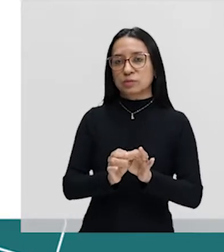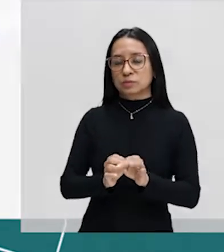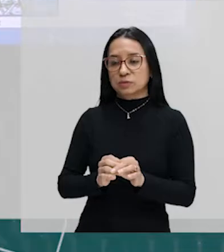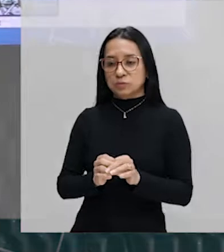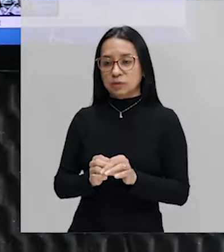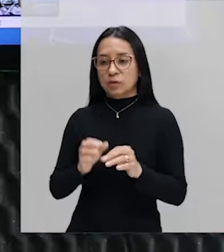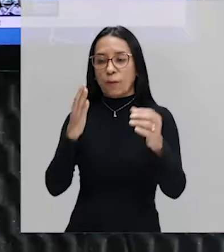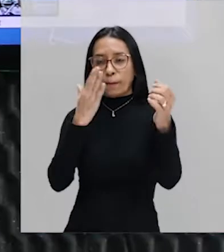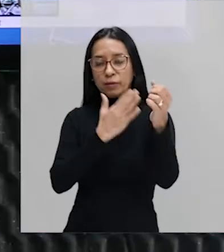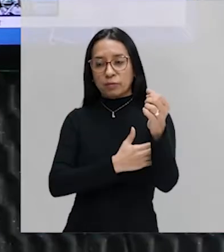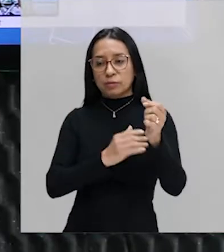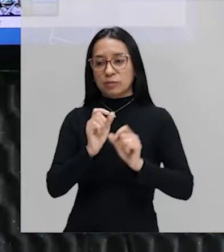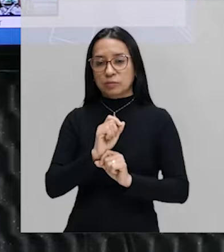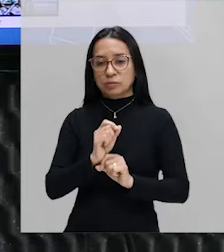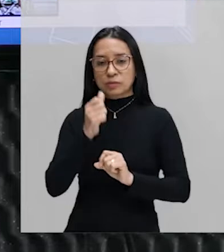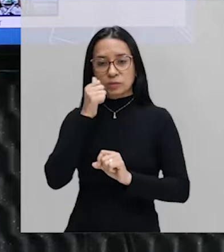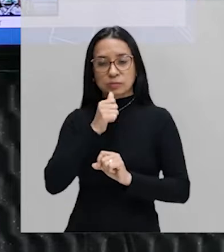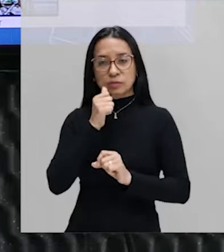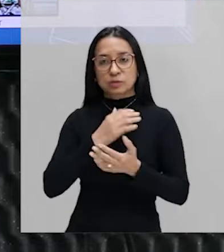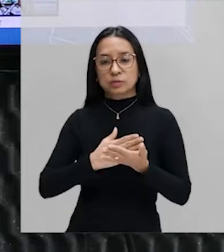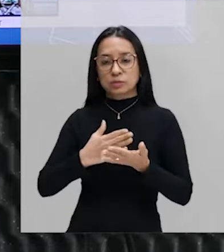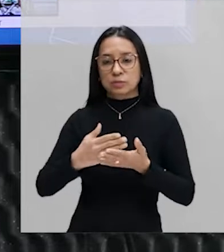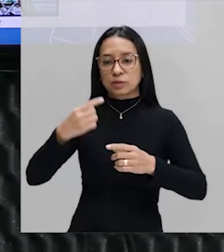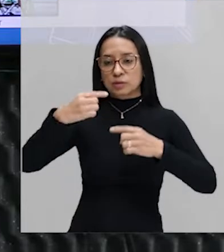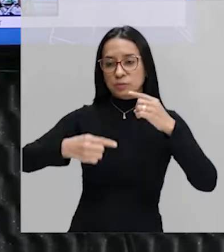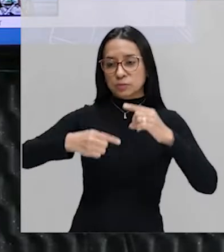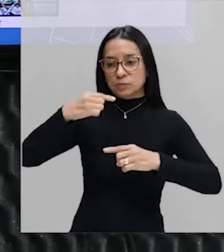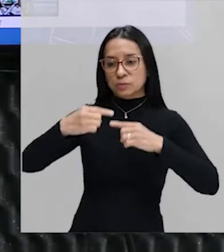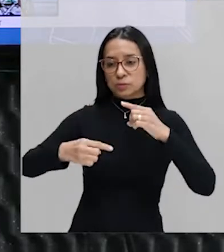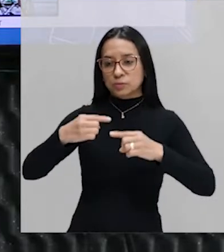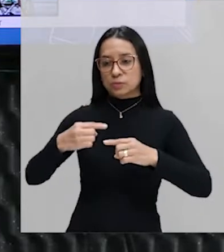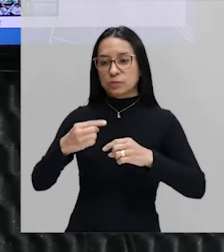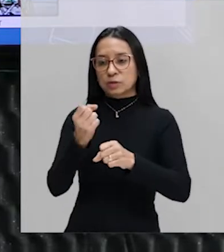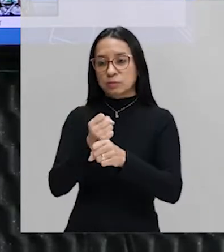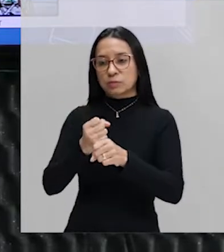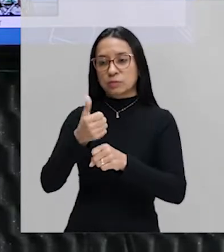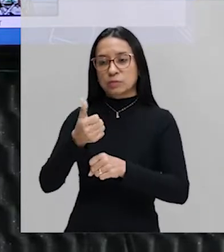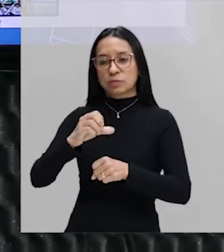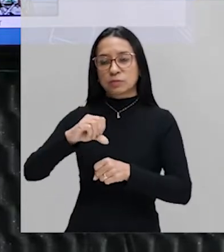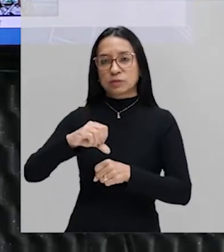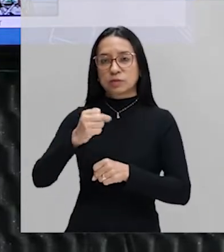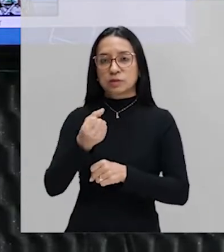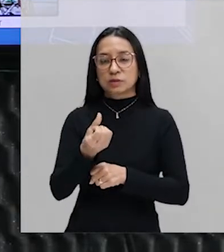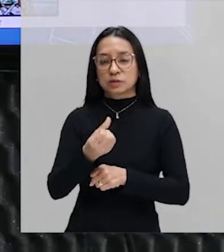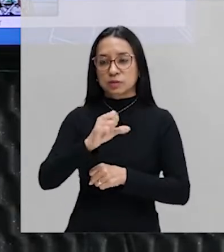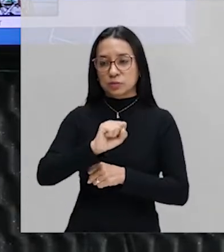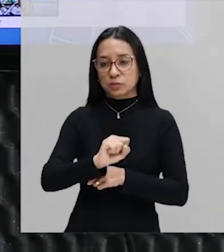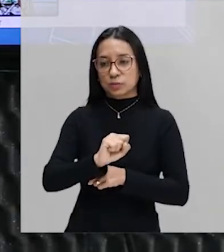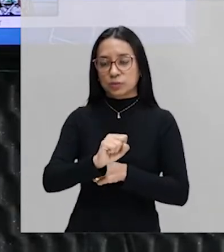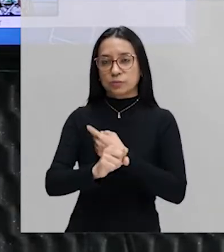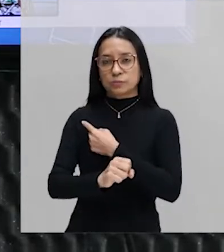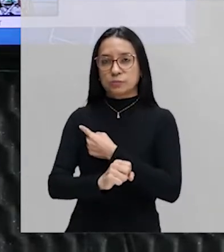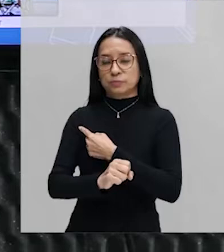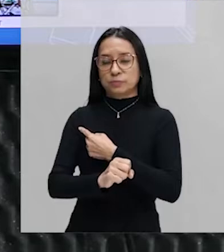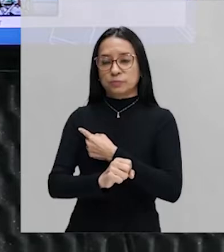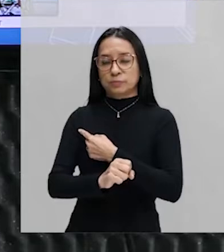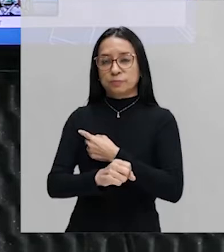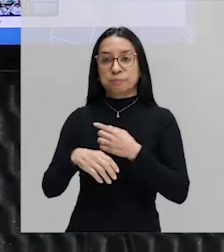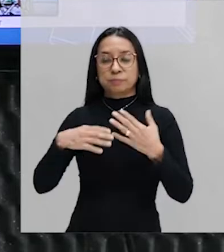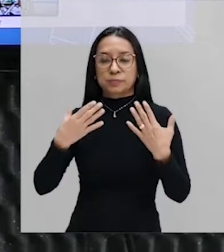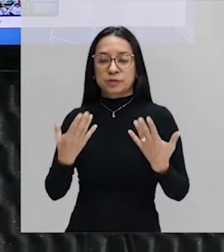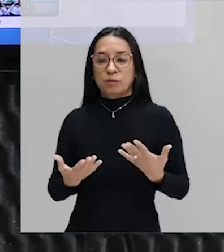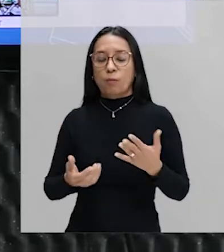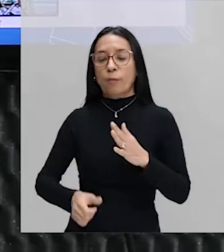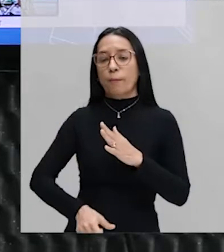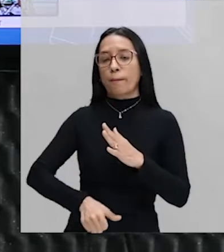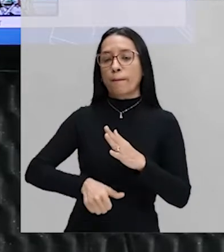disputar a modalidade em 1968, nos Jogos de Tel Aviv. Então, os Jogos Olímpicos, a primeira edição